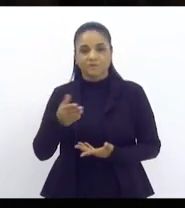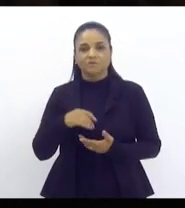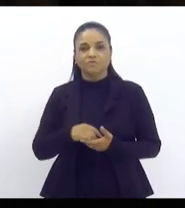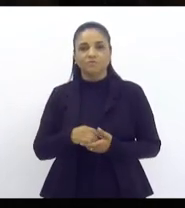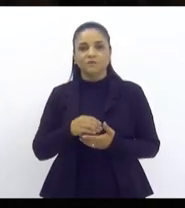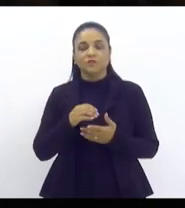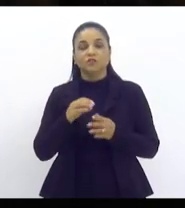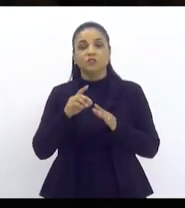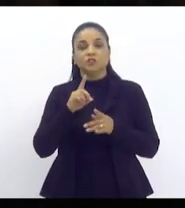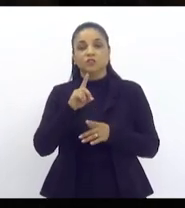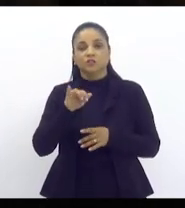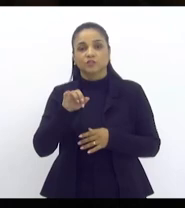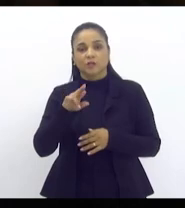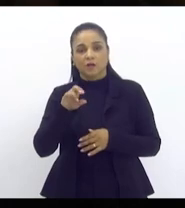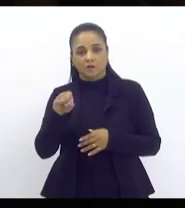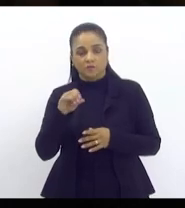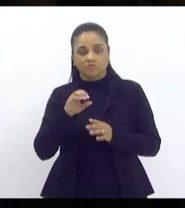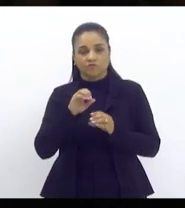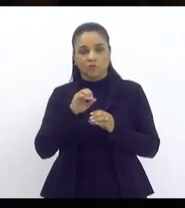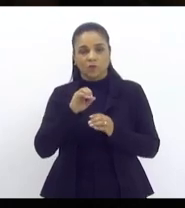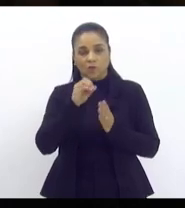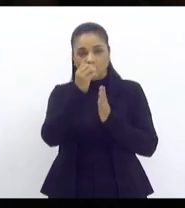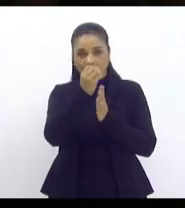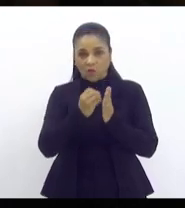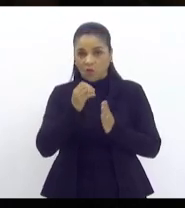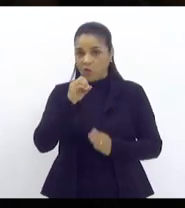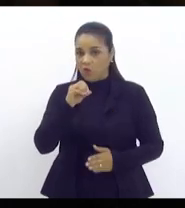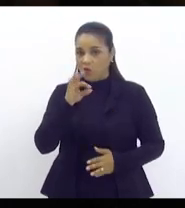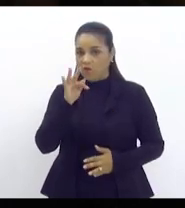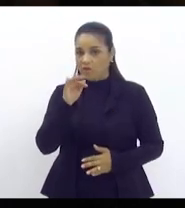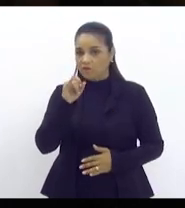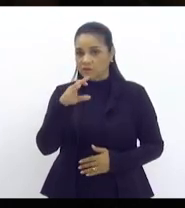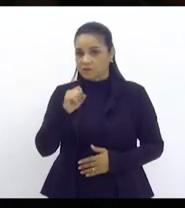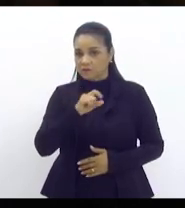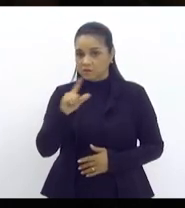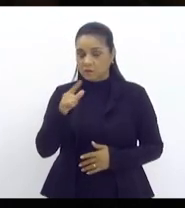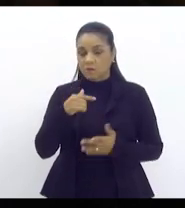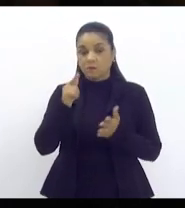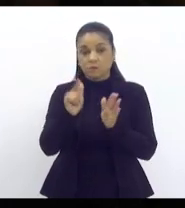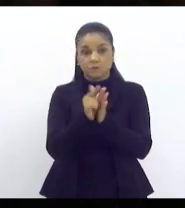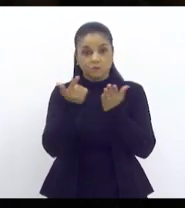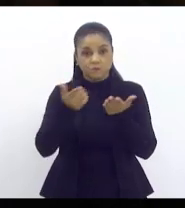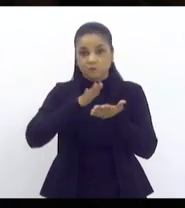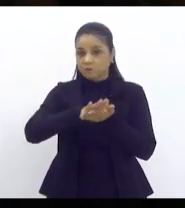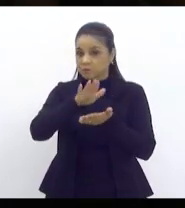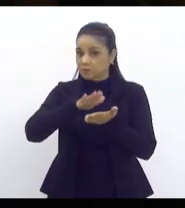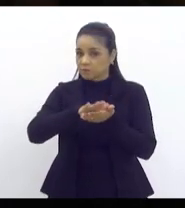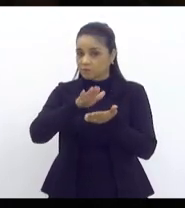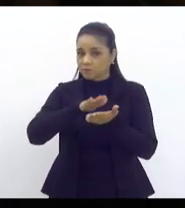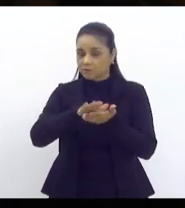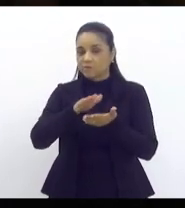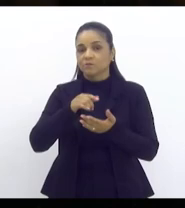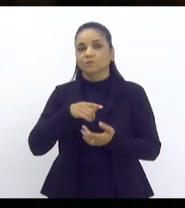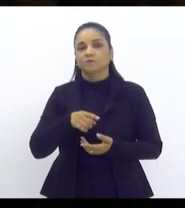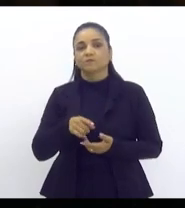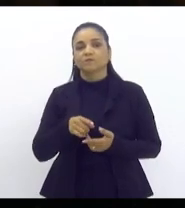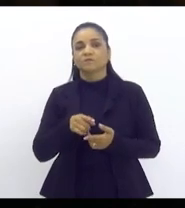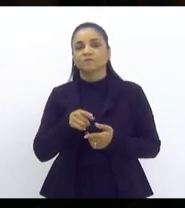Diário Oficial de hoje traz a publicação da